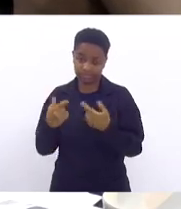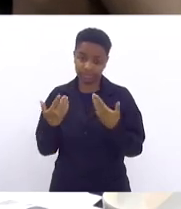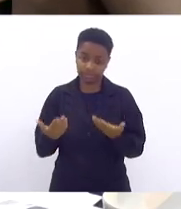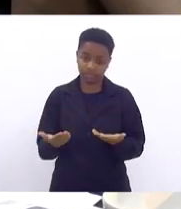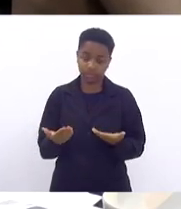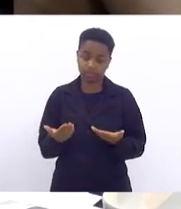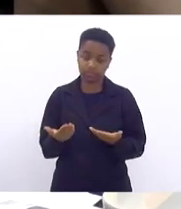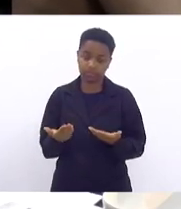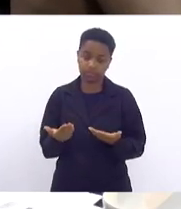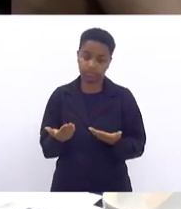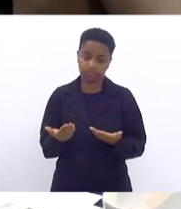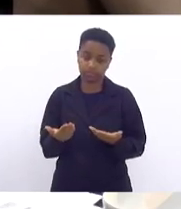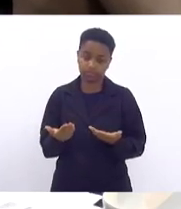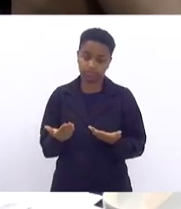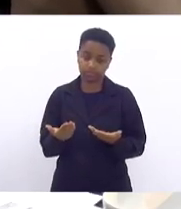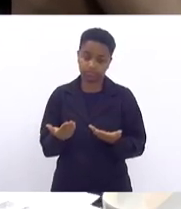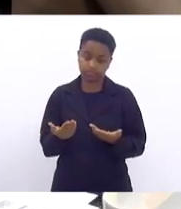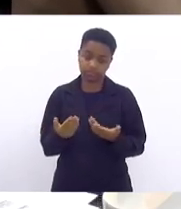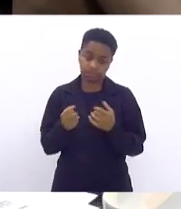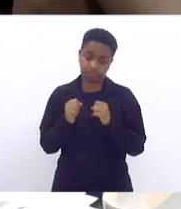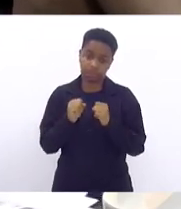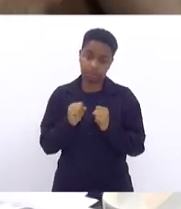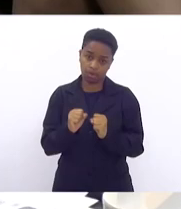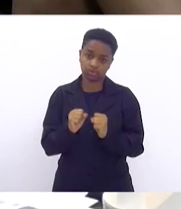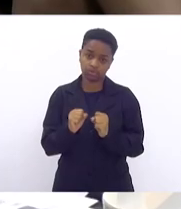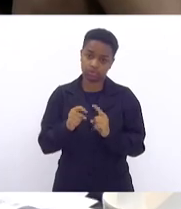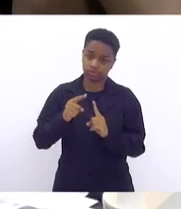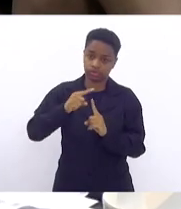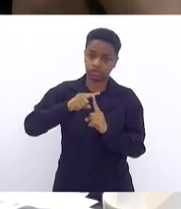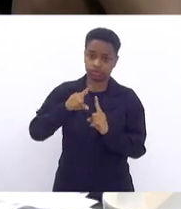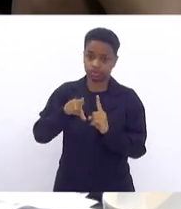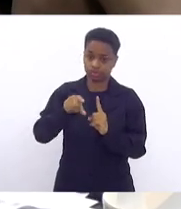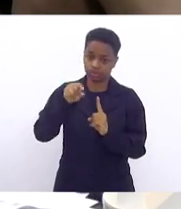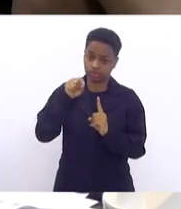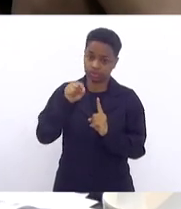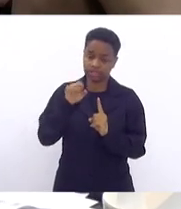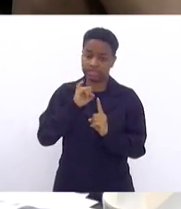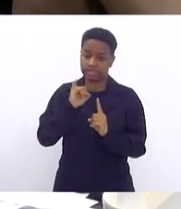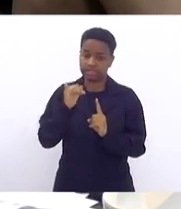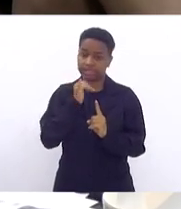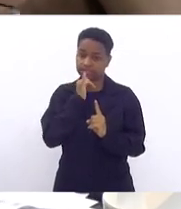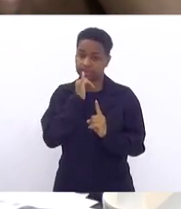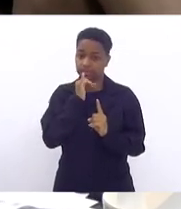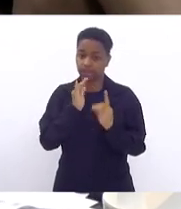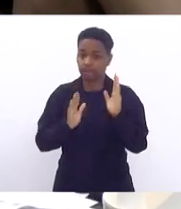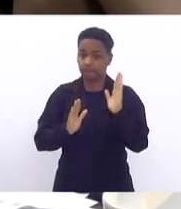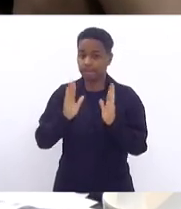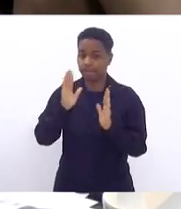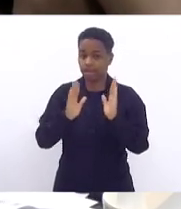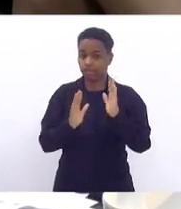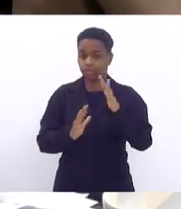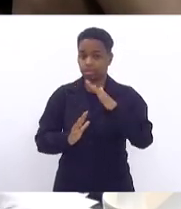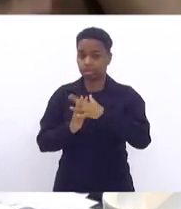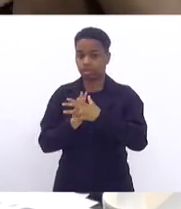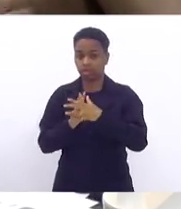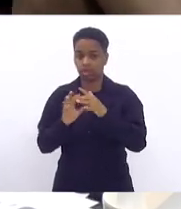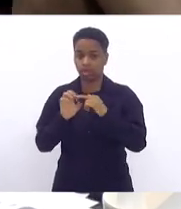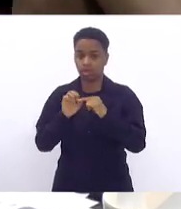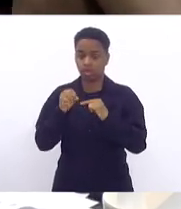Então, esse pode ser um tipo de opção passado X dias, né, depois,